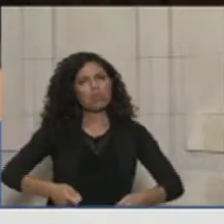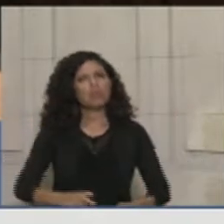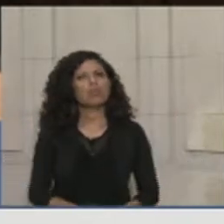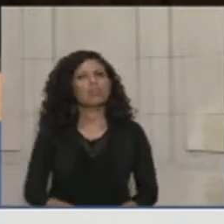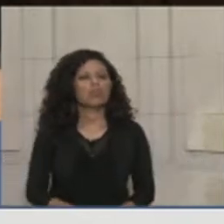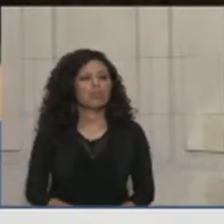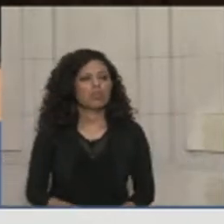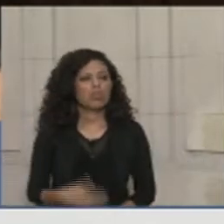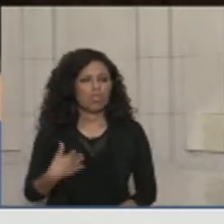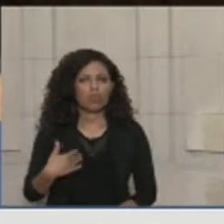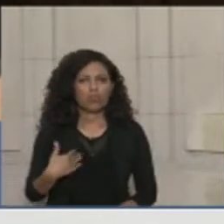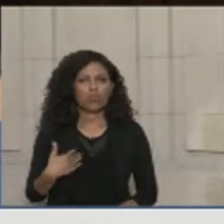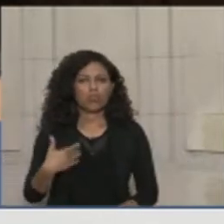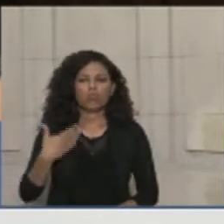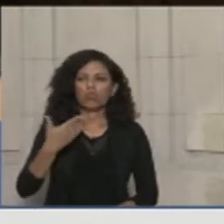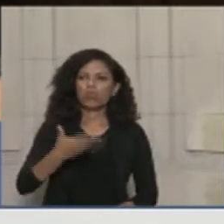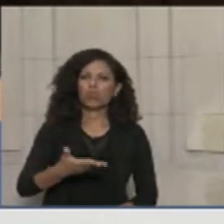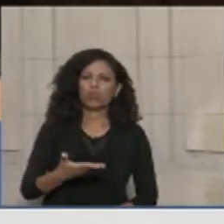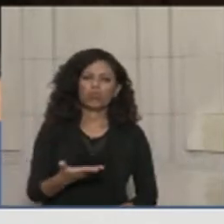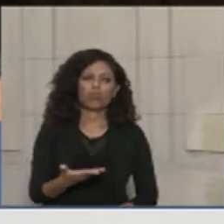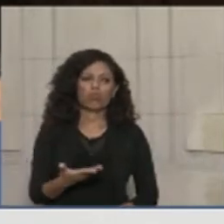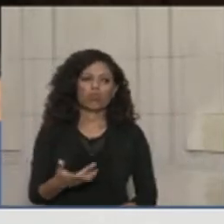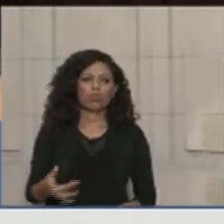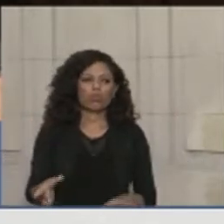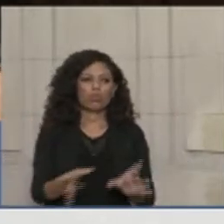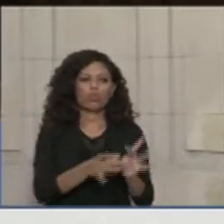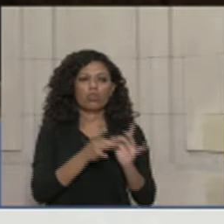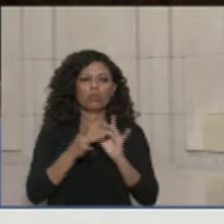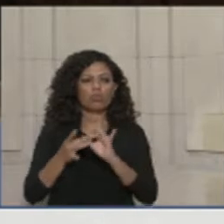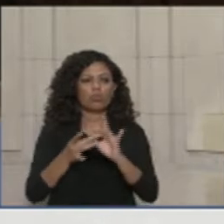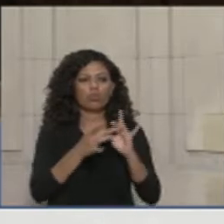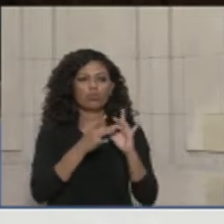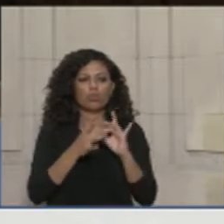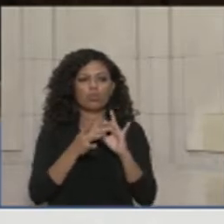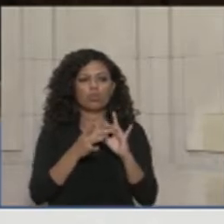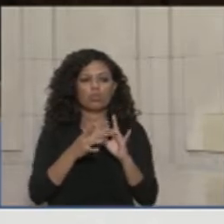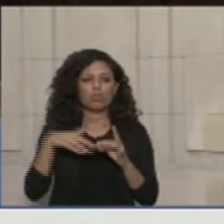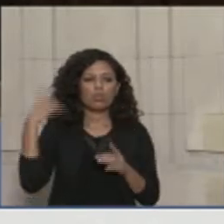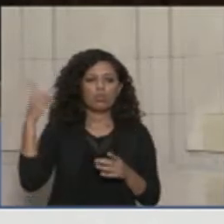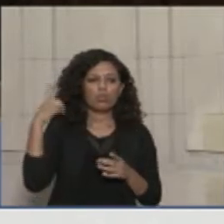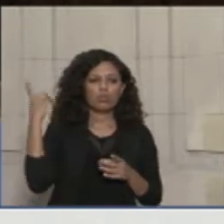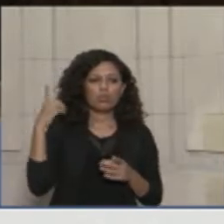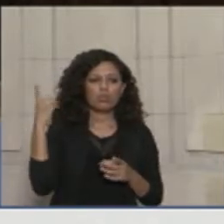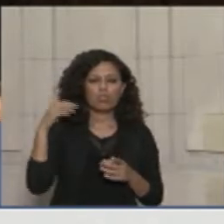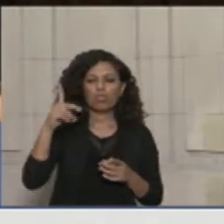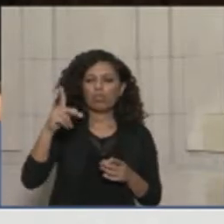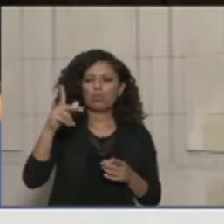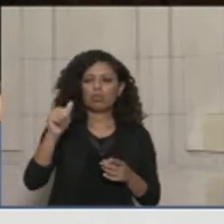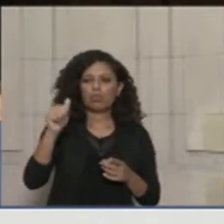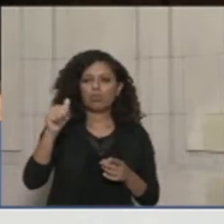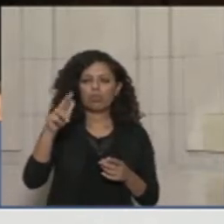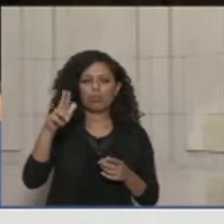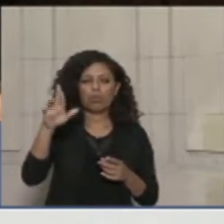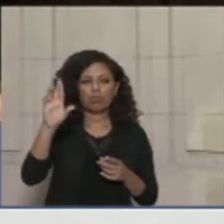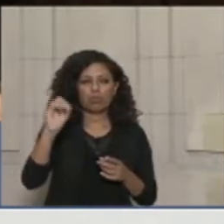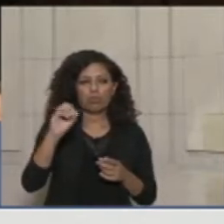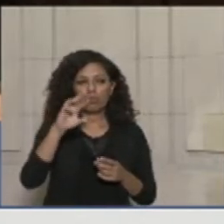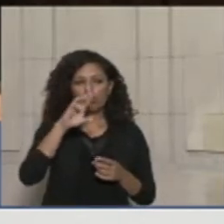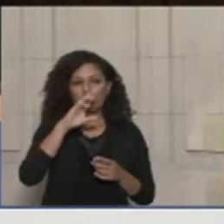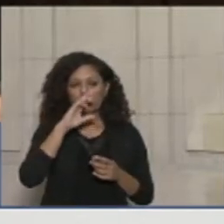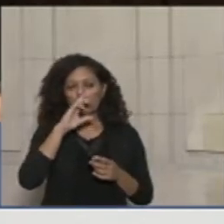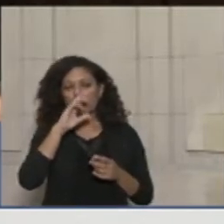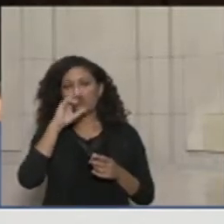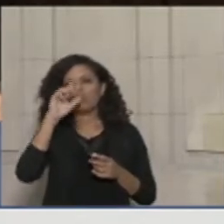Me associei aqui com o deputado Gilberto Palmares, deputado Paulo Ramos, e minha memória